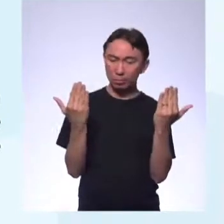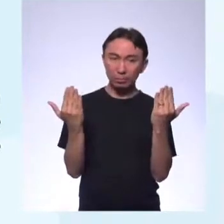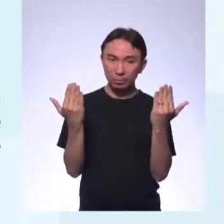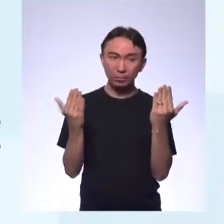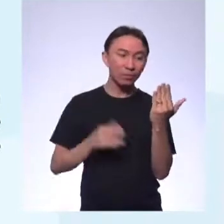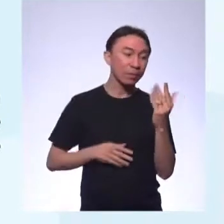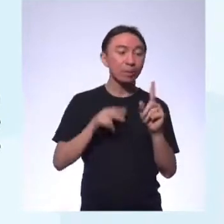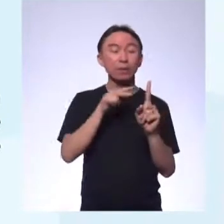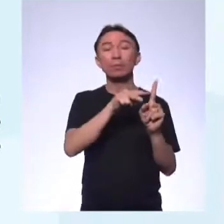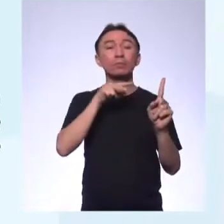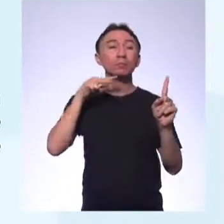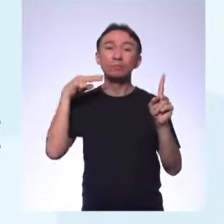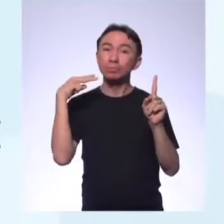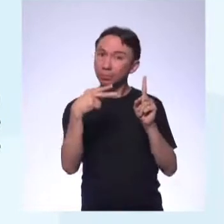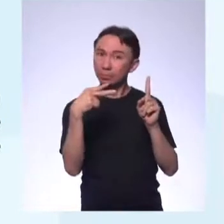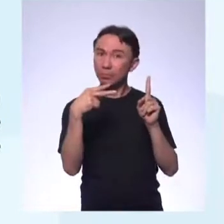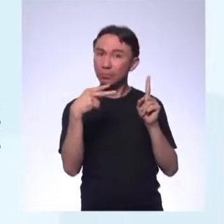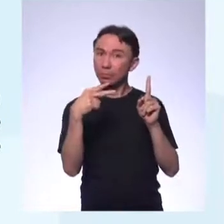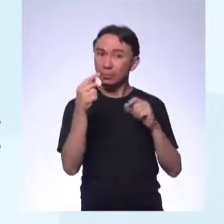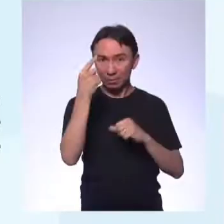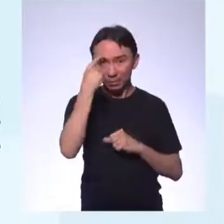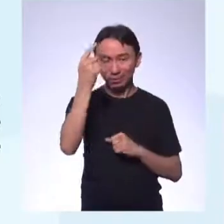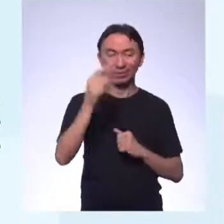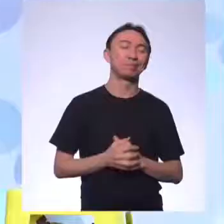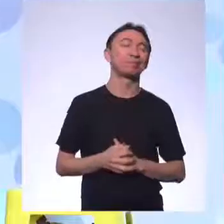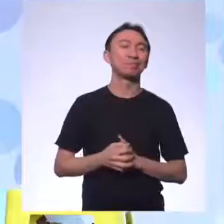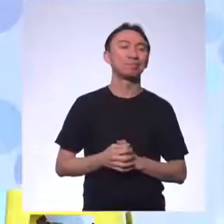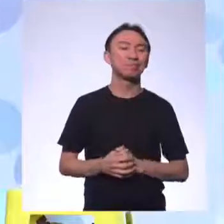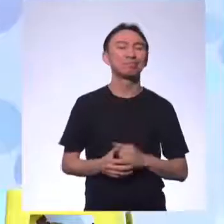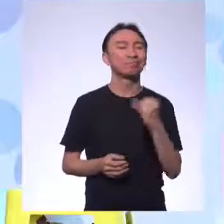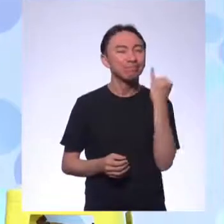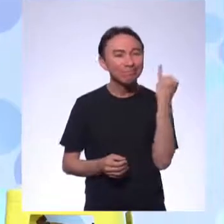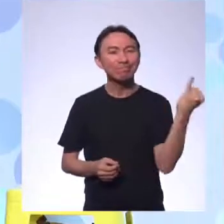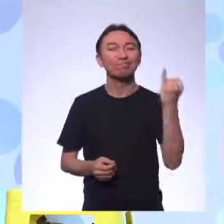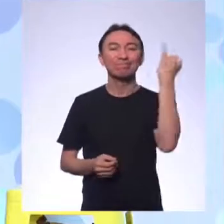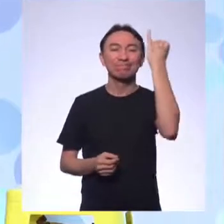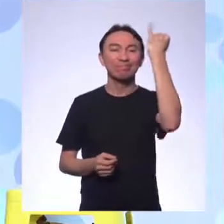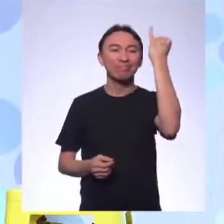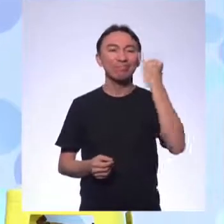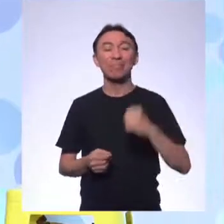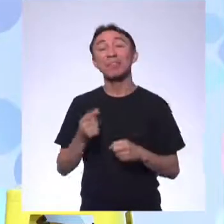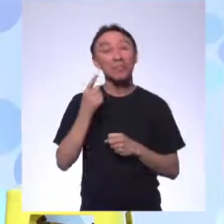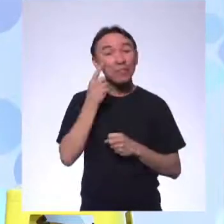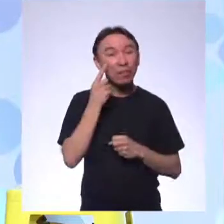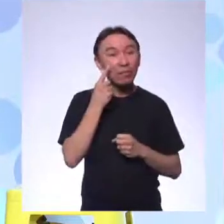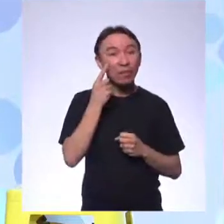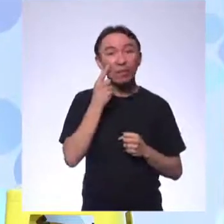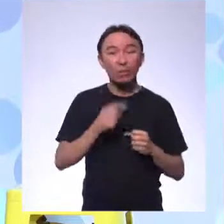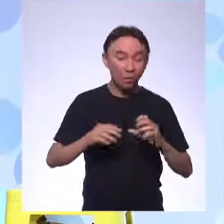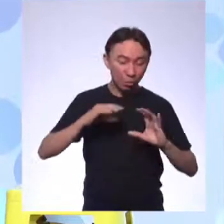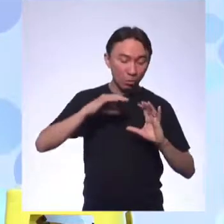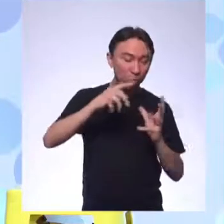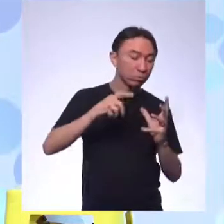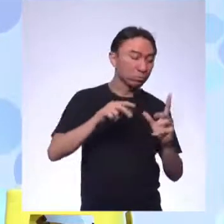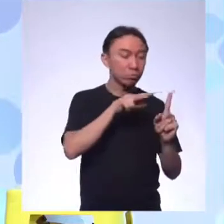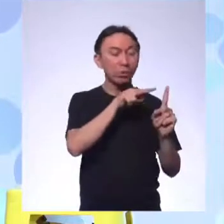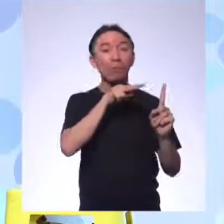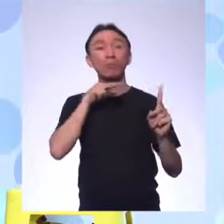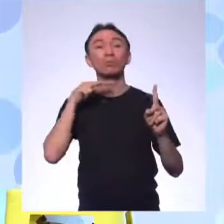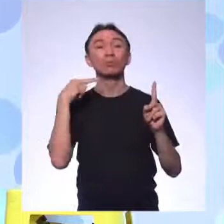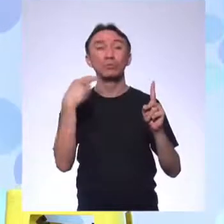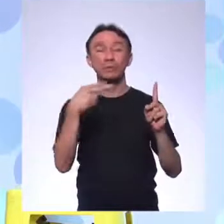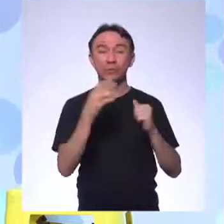o mundo presente. Então, vamos lá nessa aula. Sim, é importante, por isso que eu me empolgo, porque ver o mundo de forma diferente, porque eu não posso